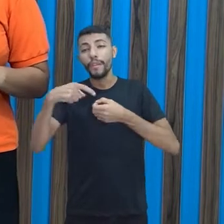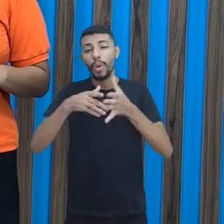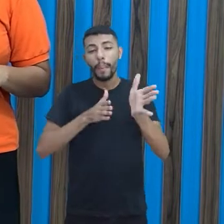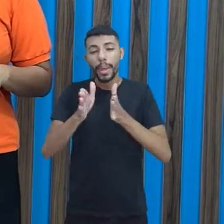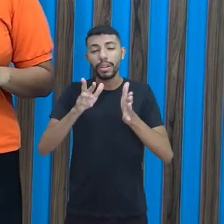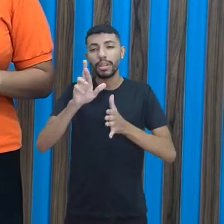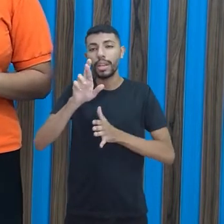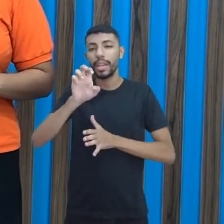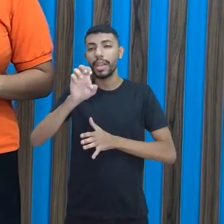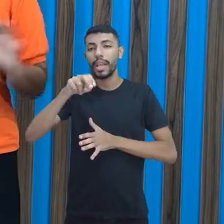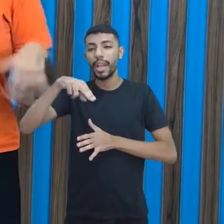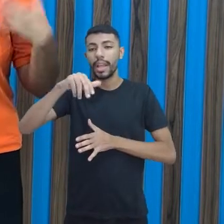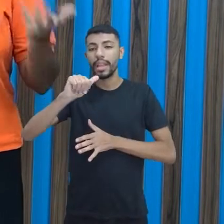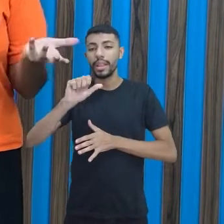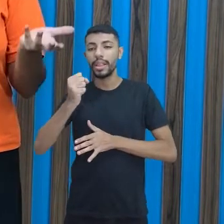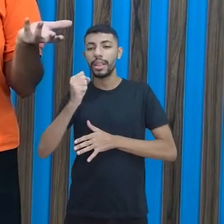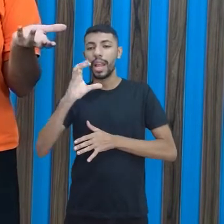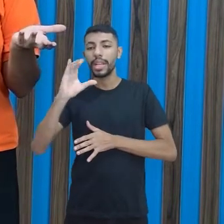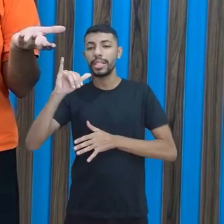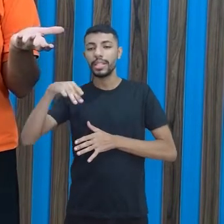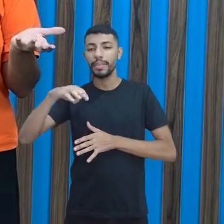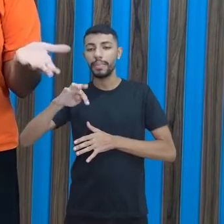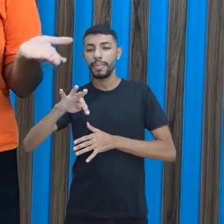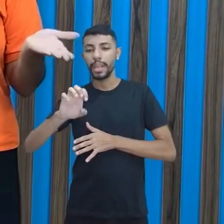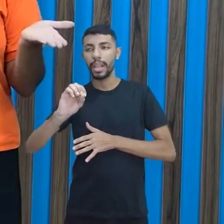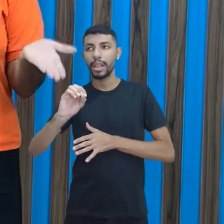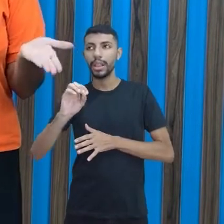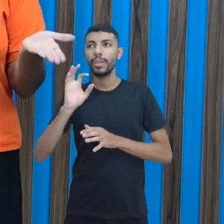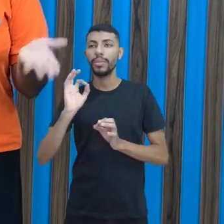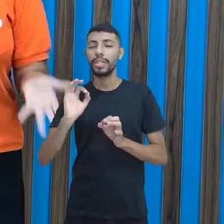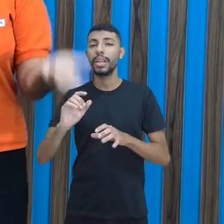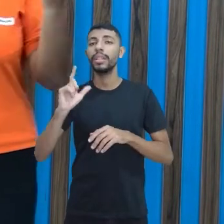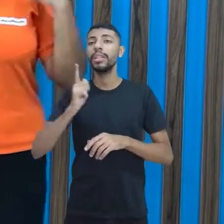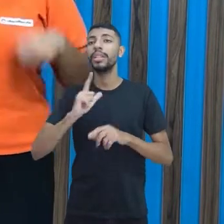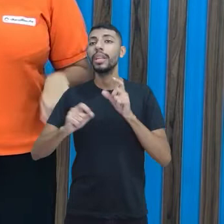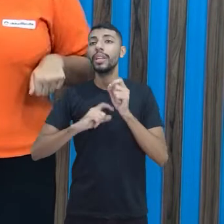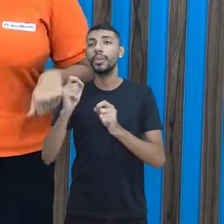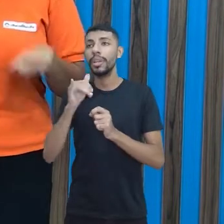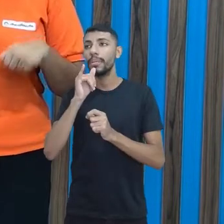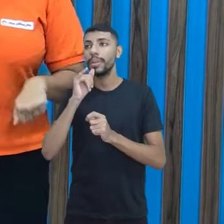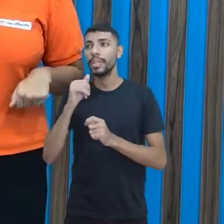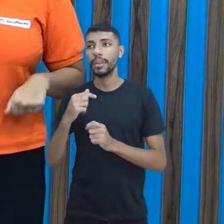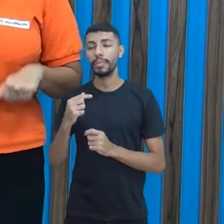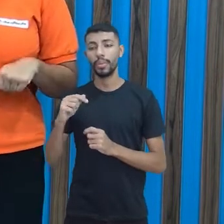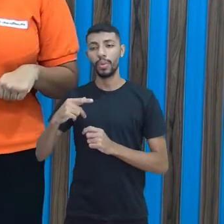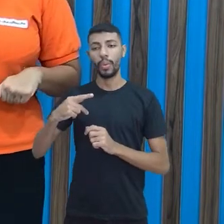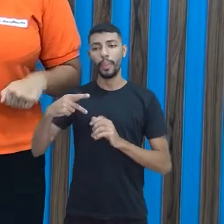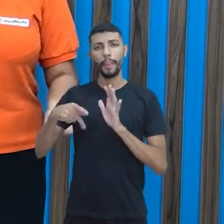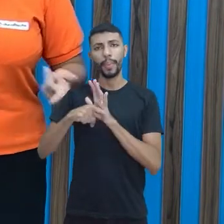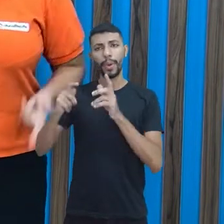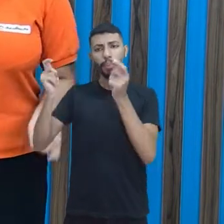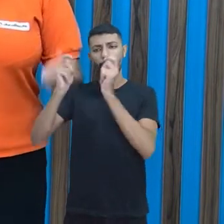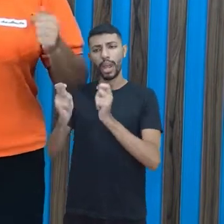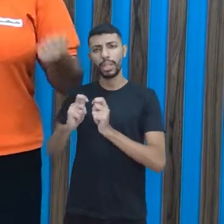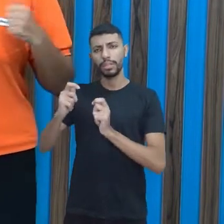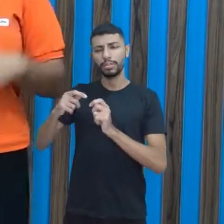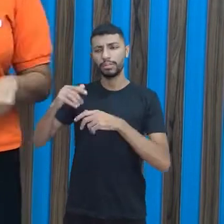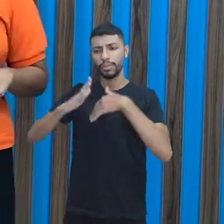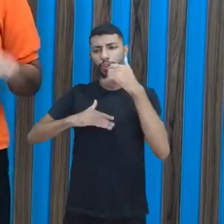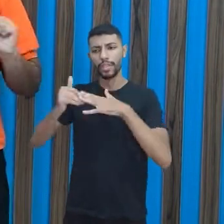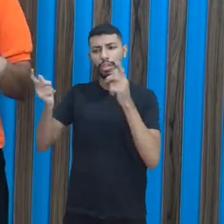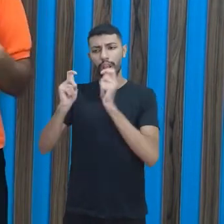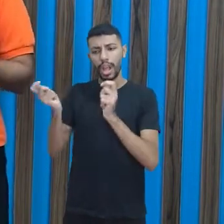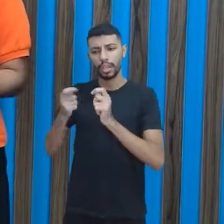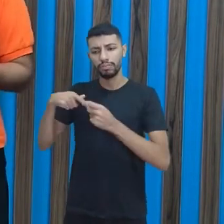tem esse renascimento também da individualidade do artista. Dele assinar sua obra,